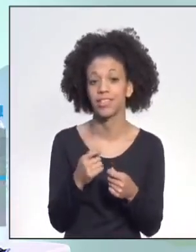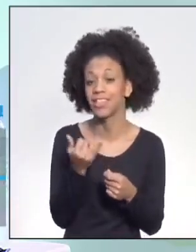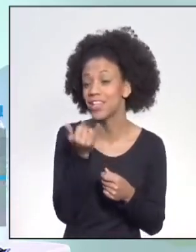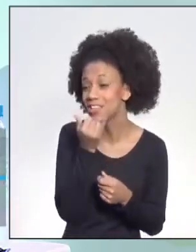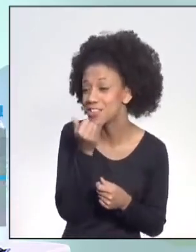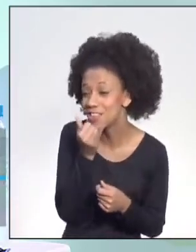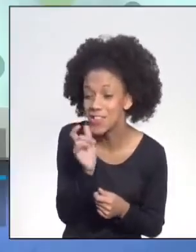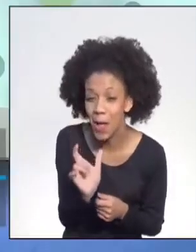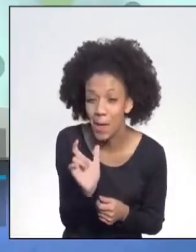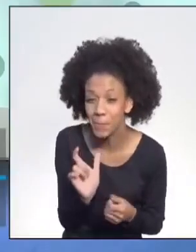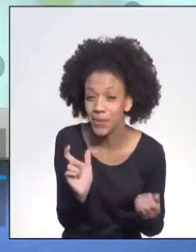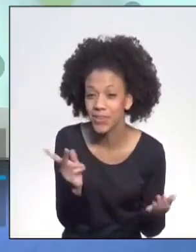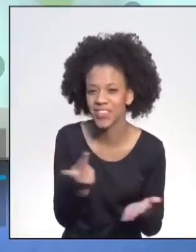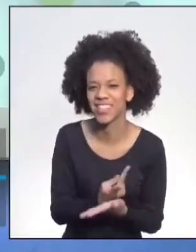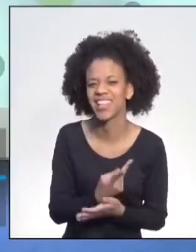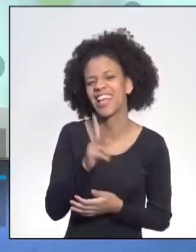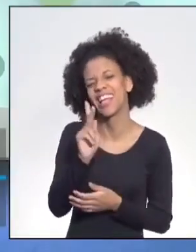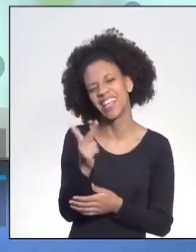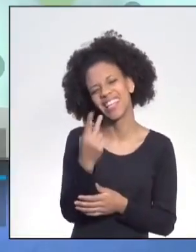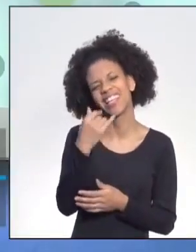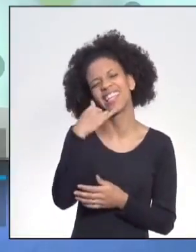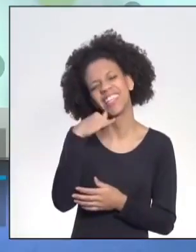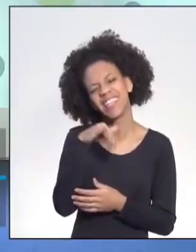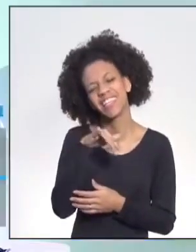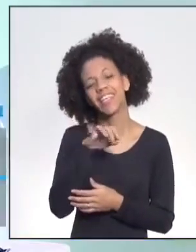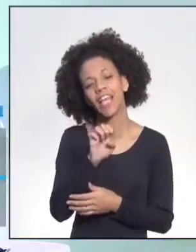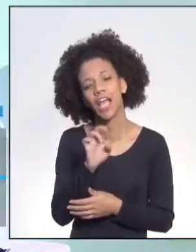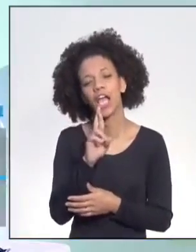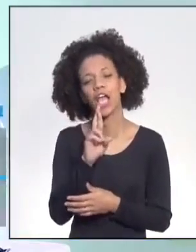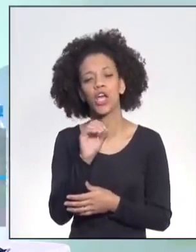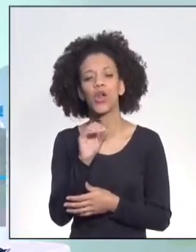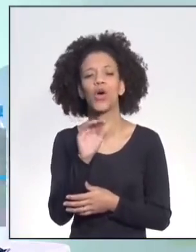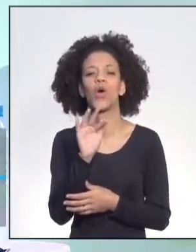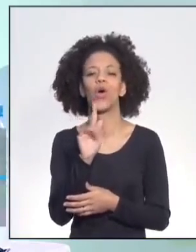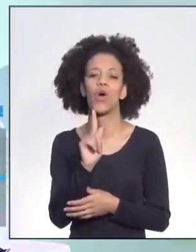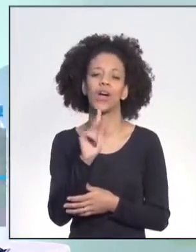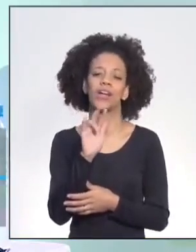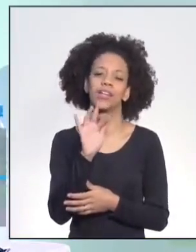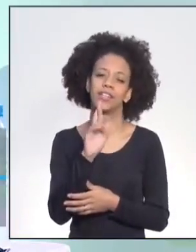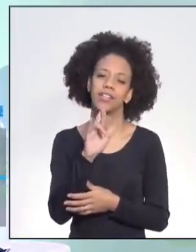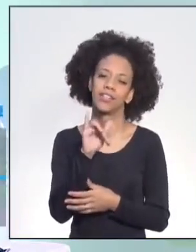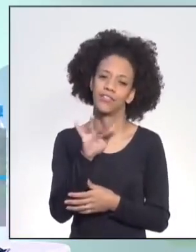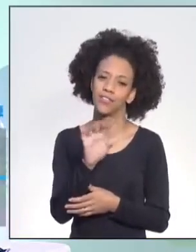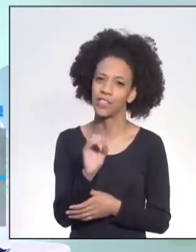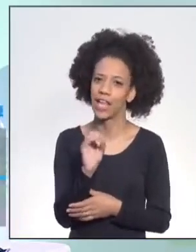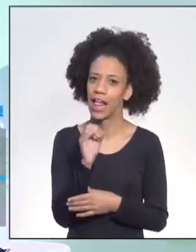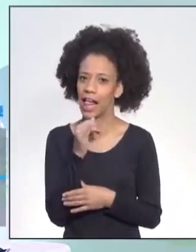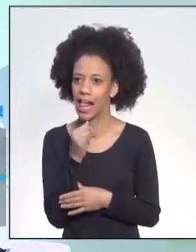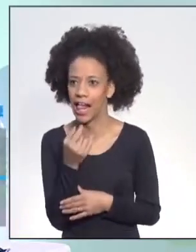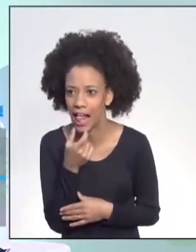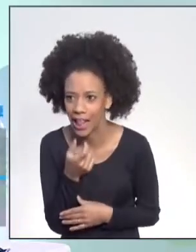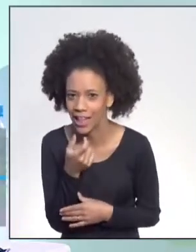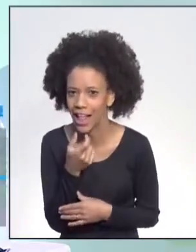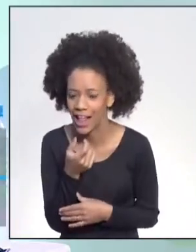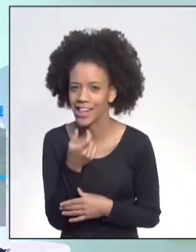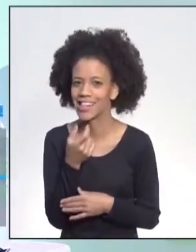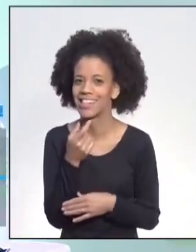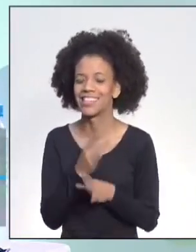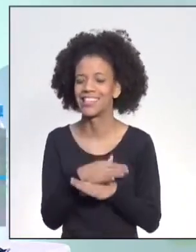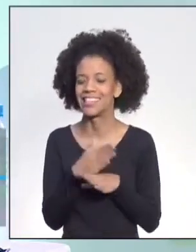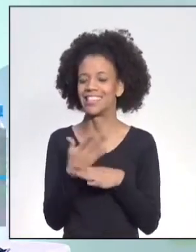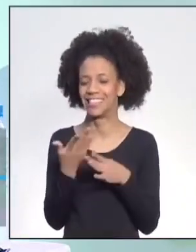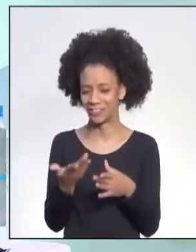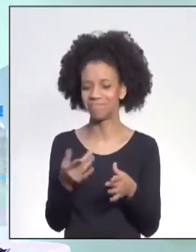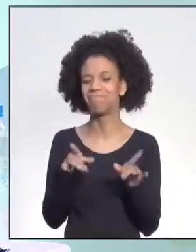desculpa, travou. Hieróglifos antigos. A gente trava também. Então, vamos para a